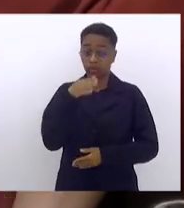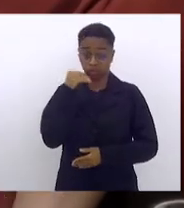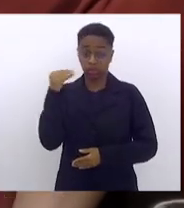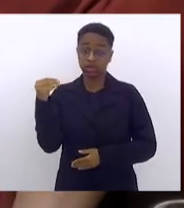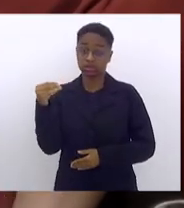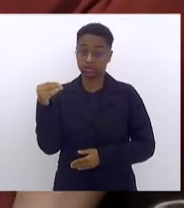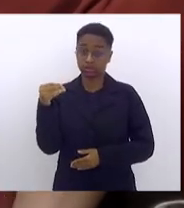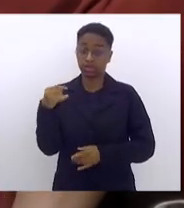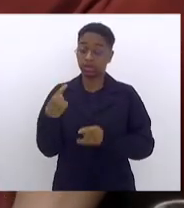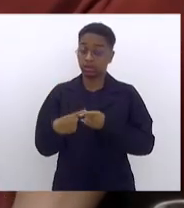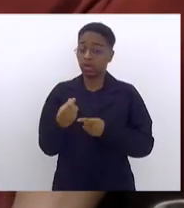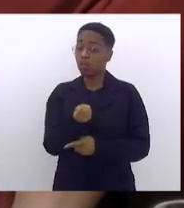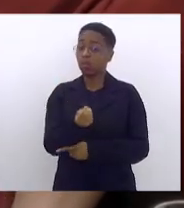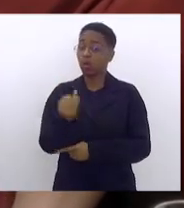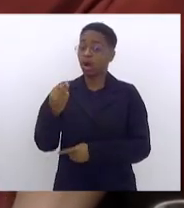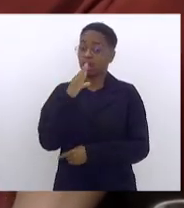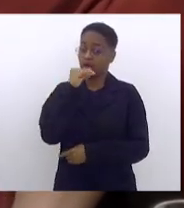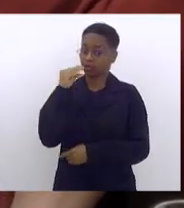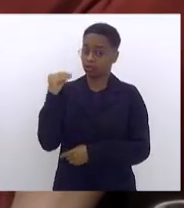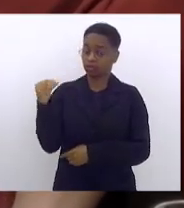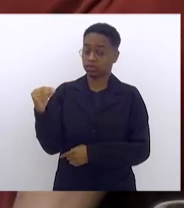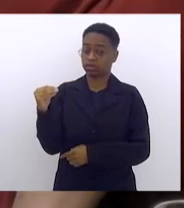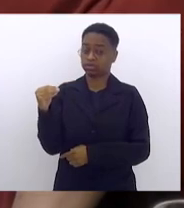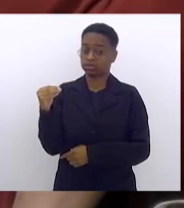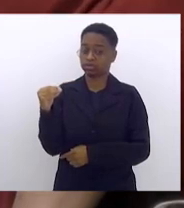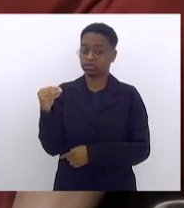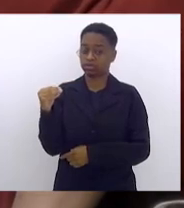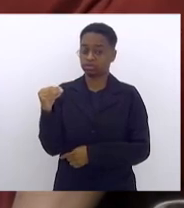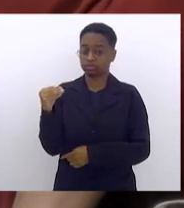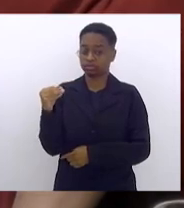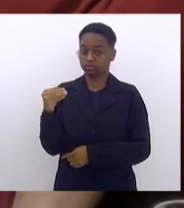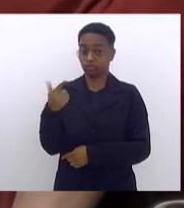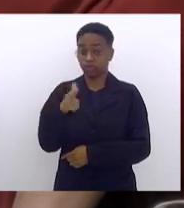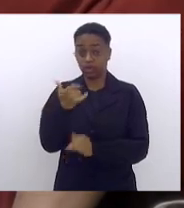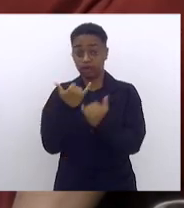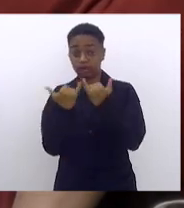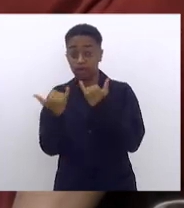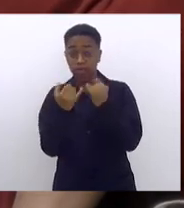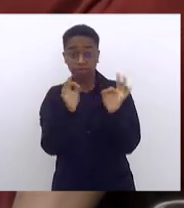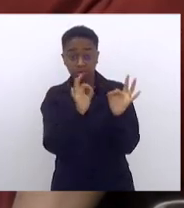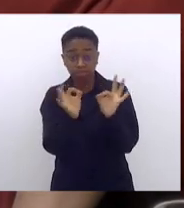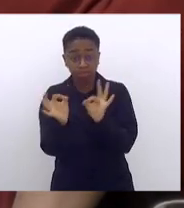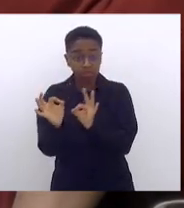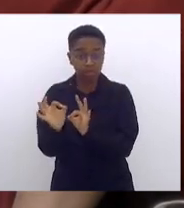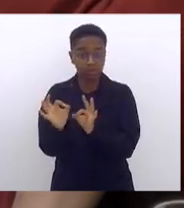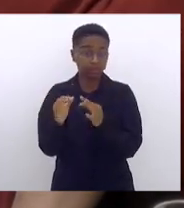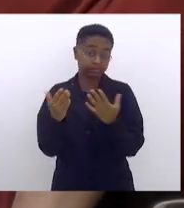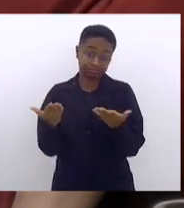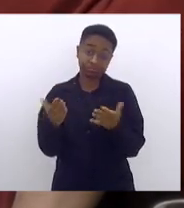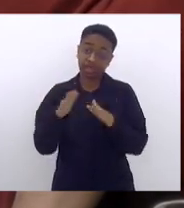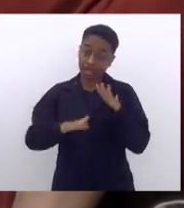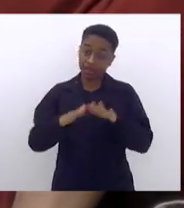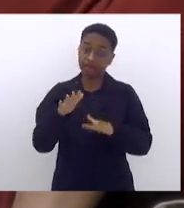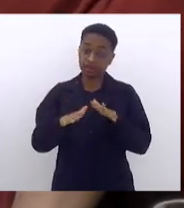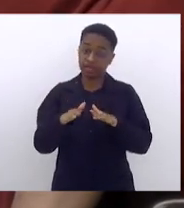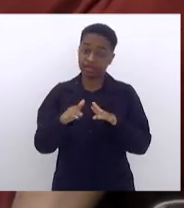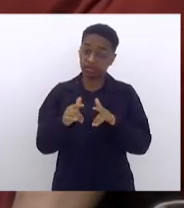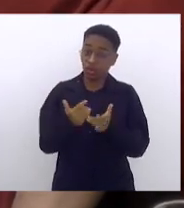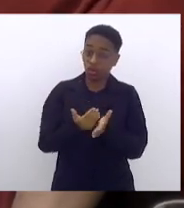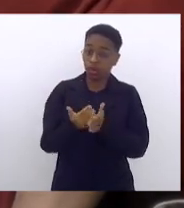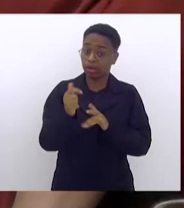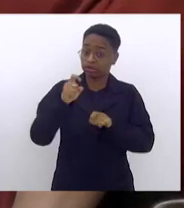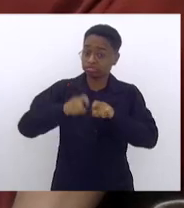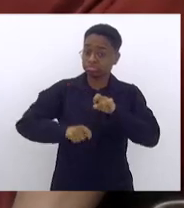A quantidade de adolescente, né, que não tem informação e que acaba exercendo sua sexualidade de